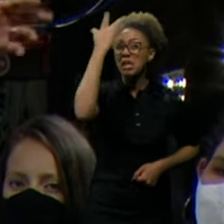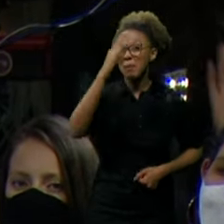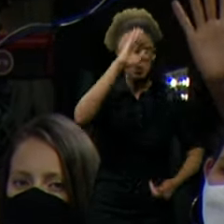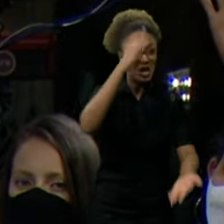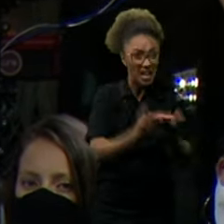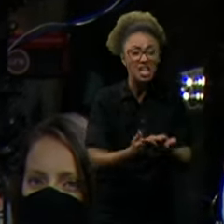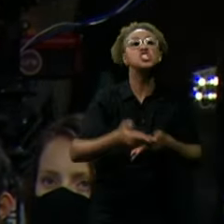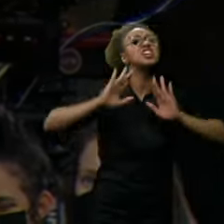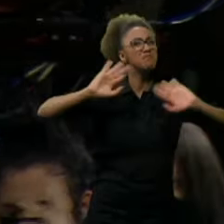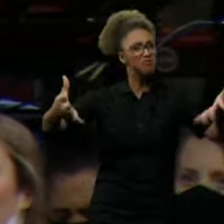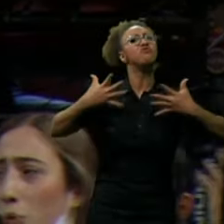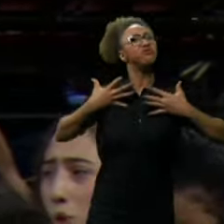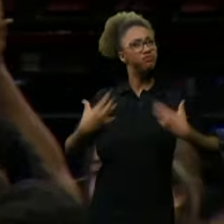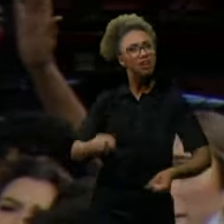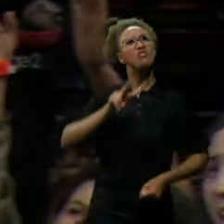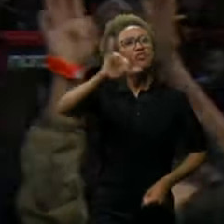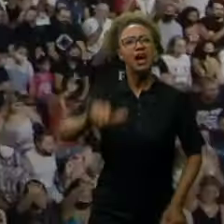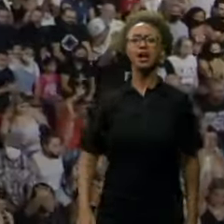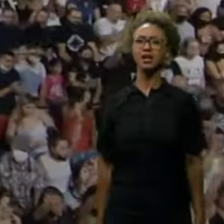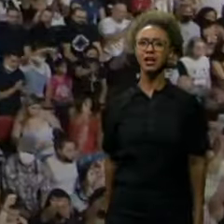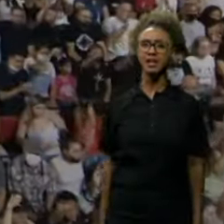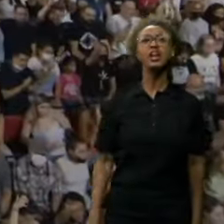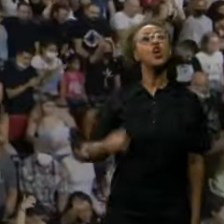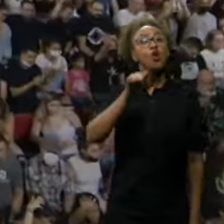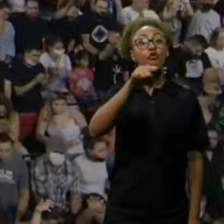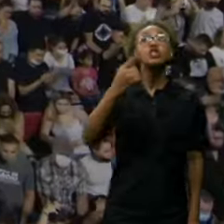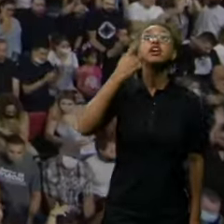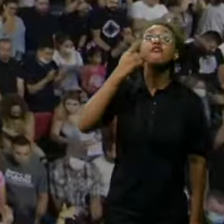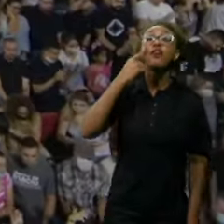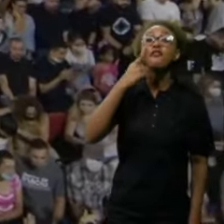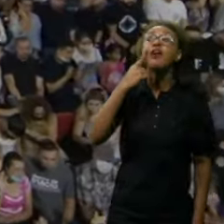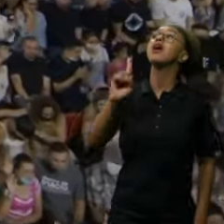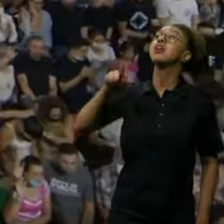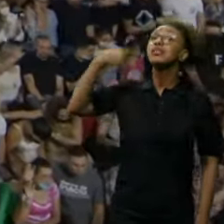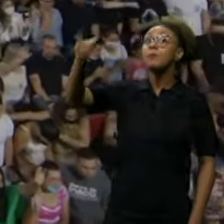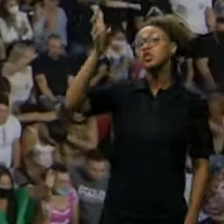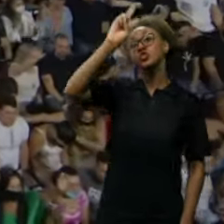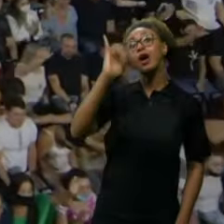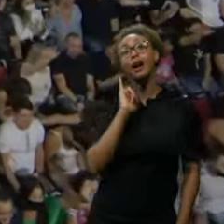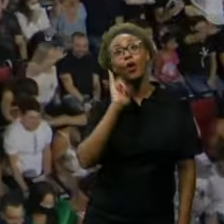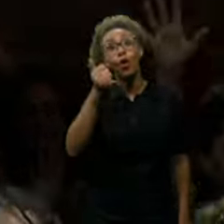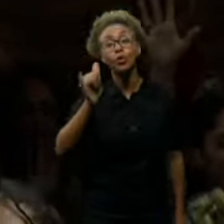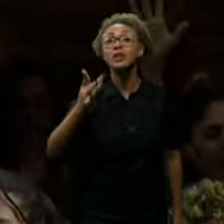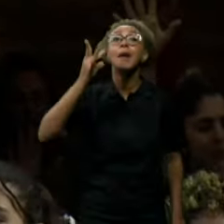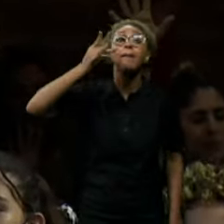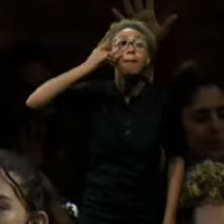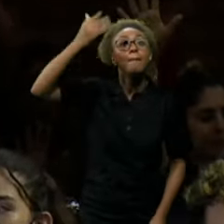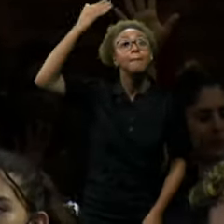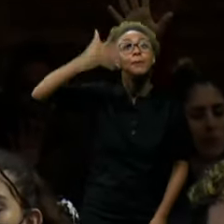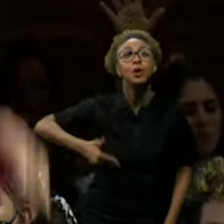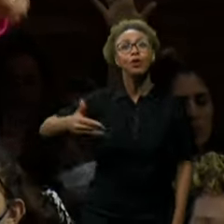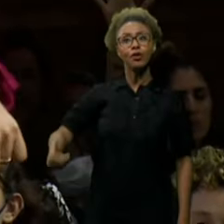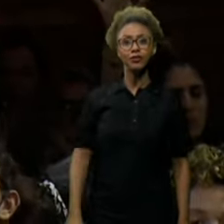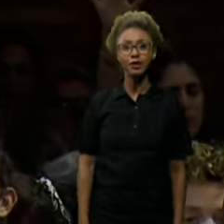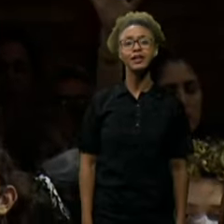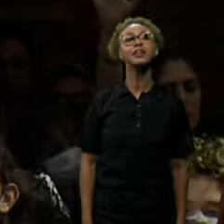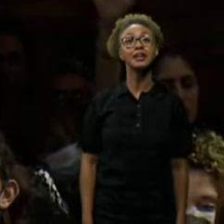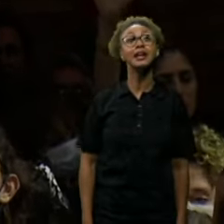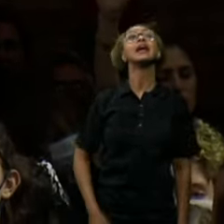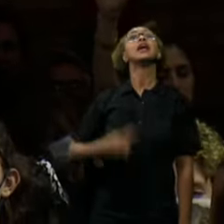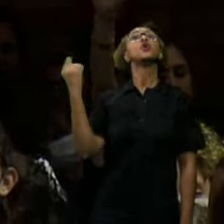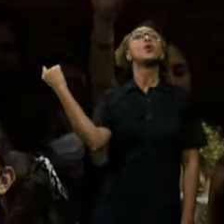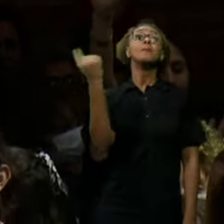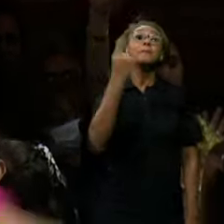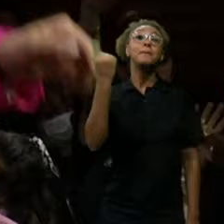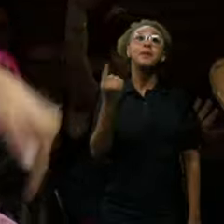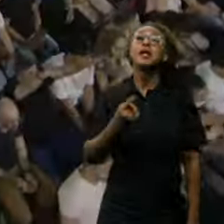estar debaixo da nuvem ser feita profetizando você vai contar testemunho testemunho e o primeiro